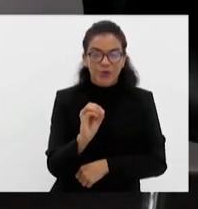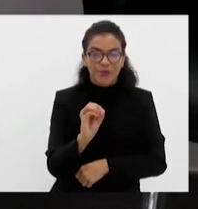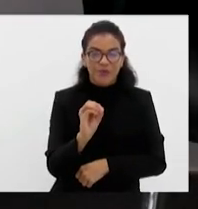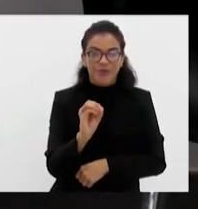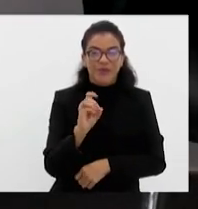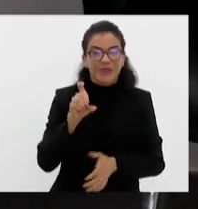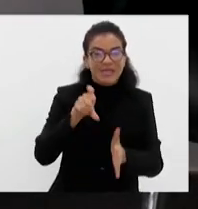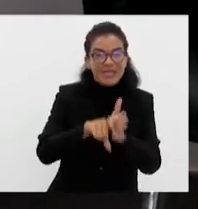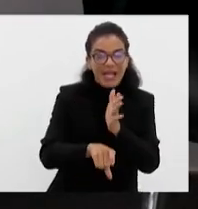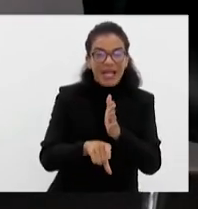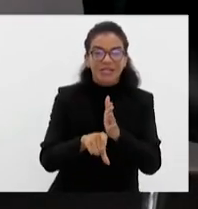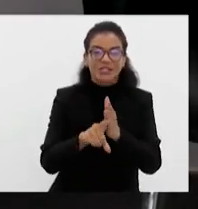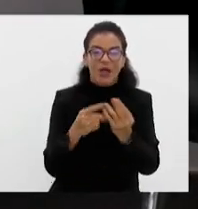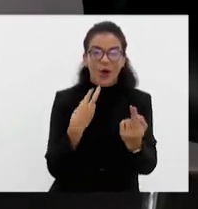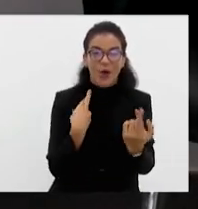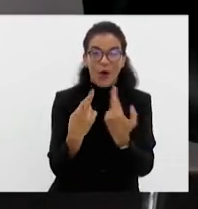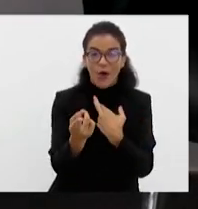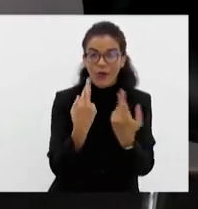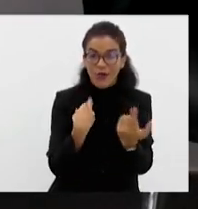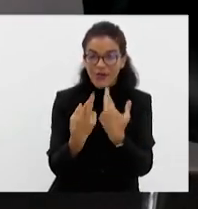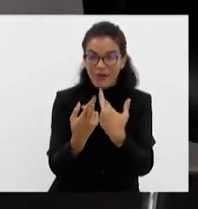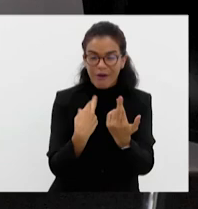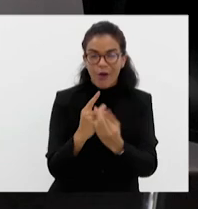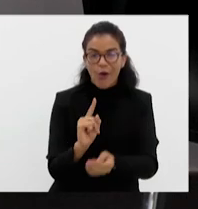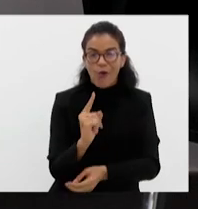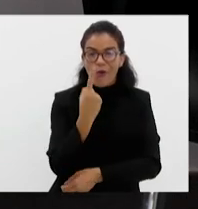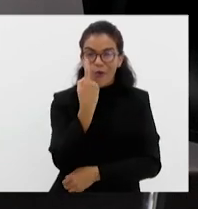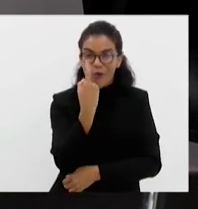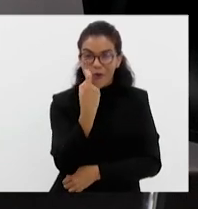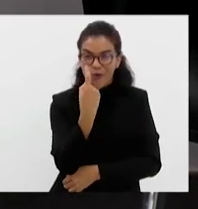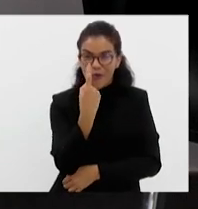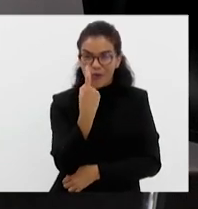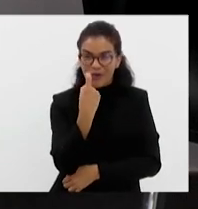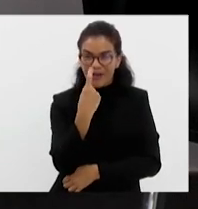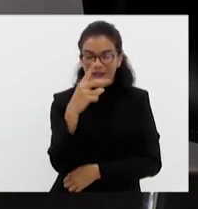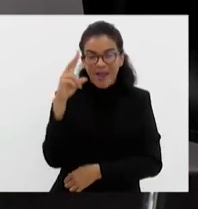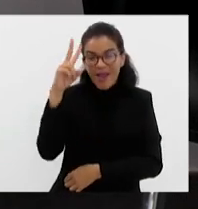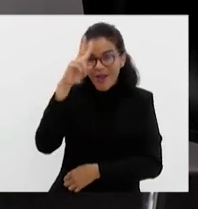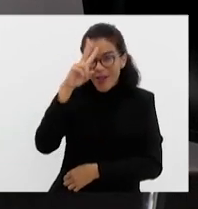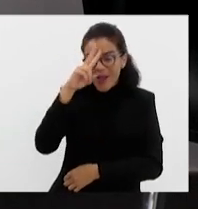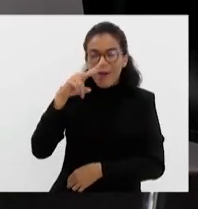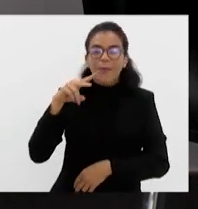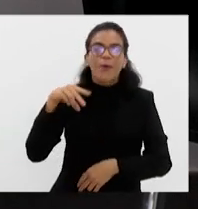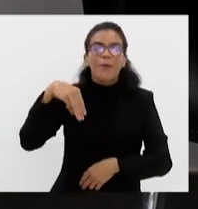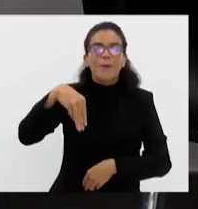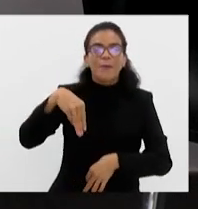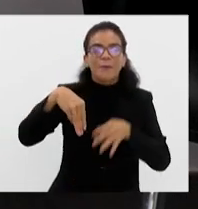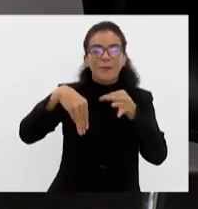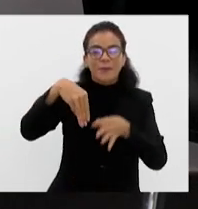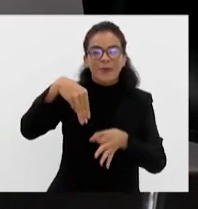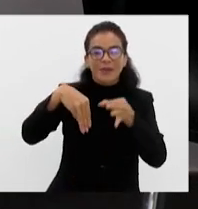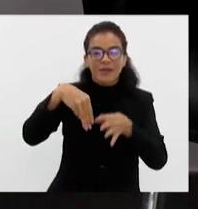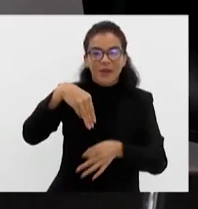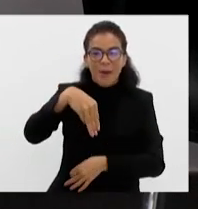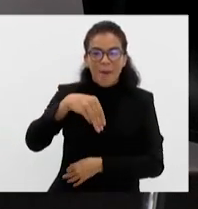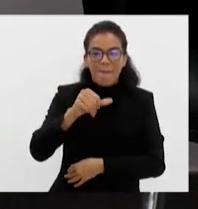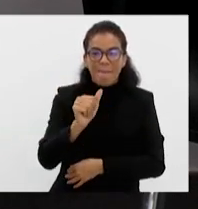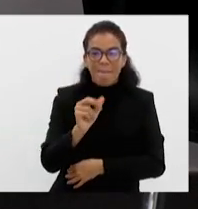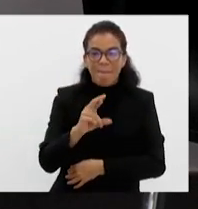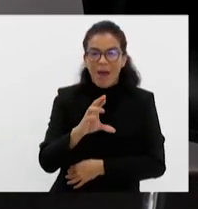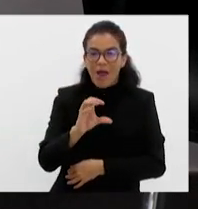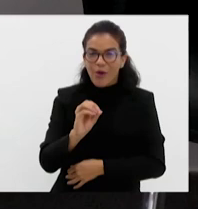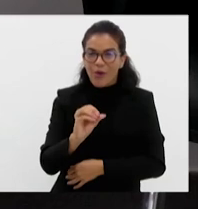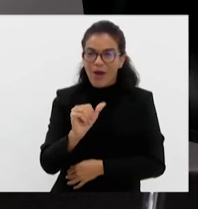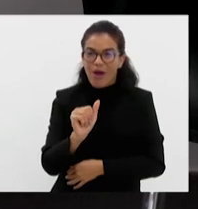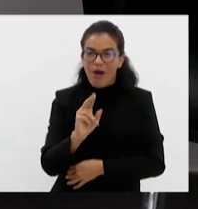Única. Então, só caberia, foi o voto do ministro, se não me engano, Marco Aurélio, só caberia IPVA